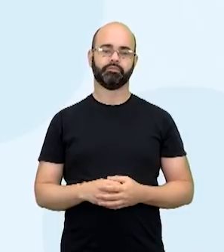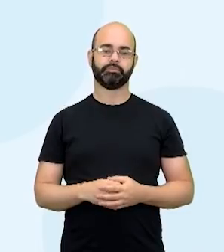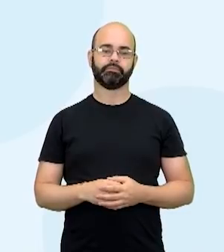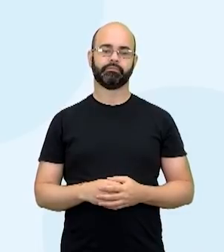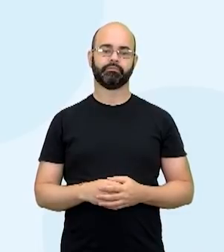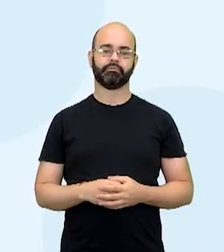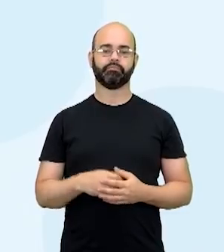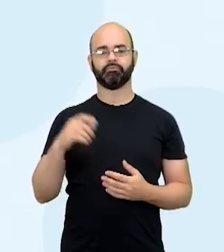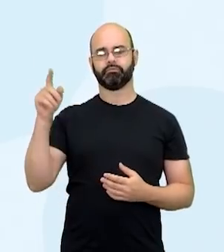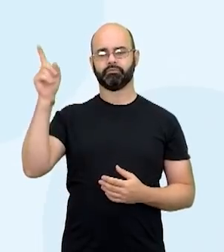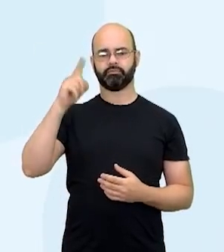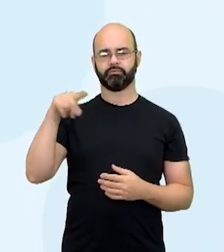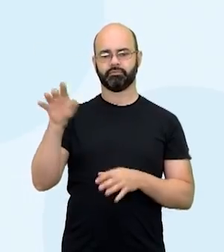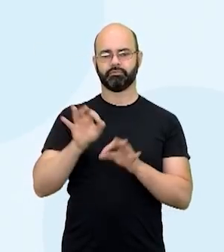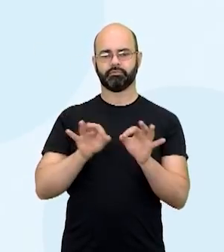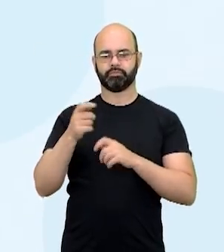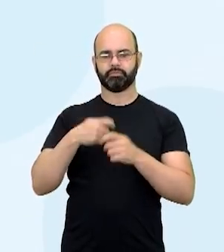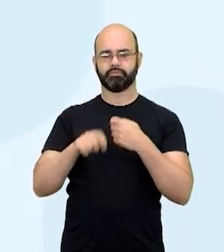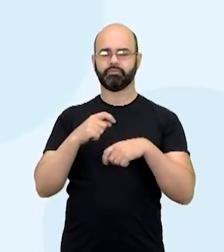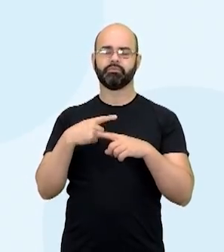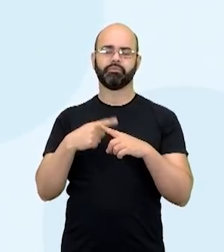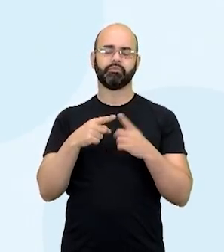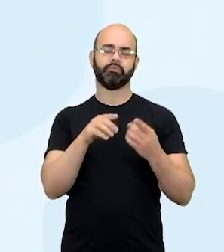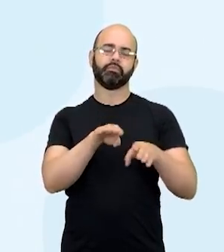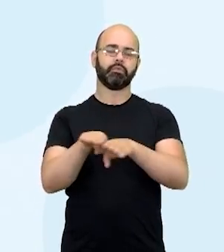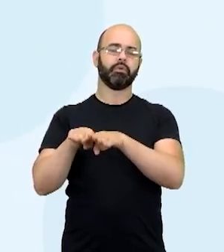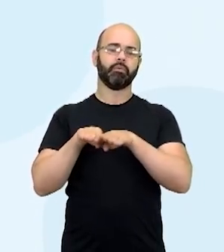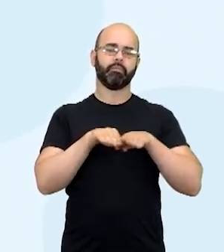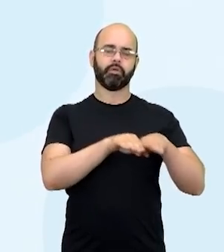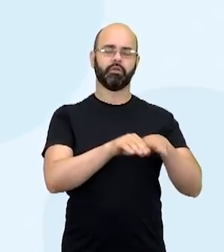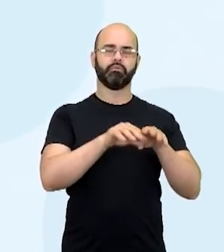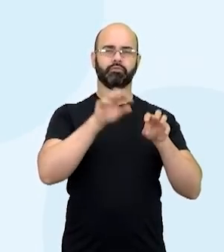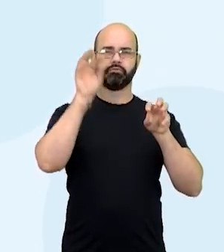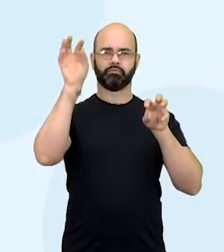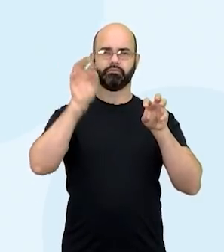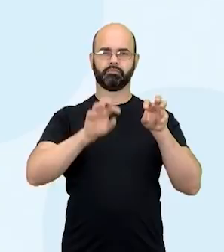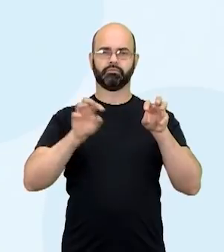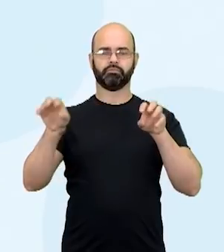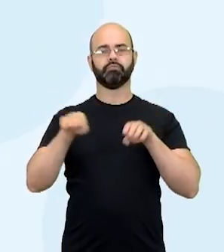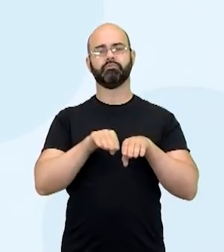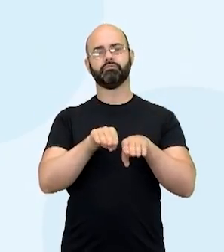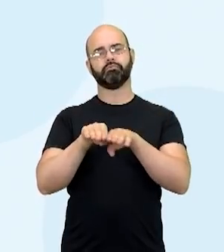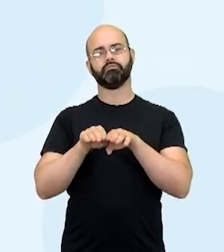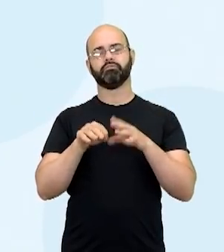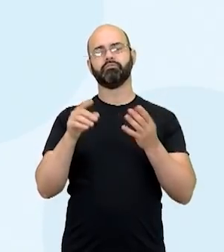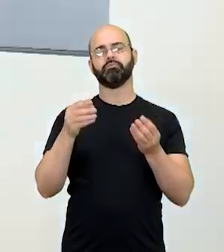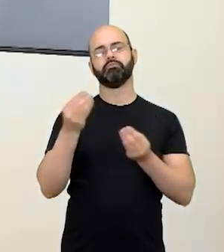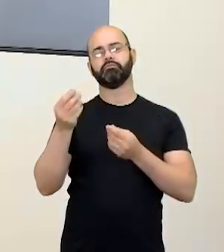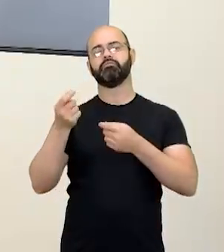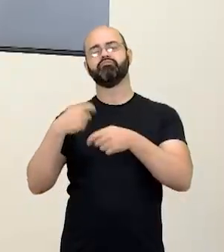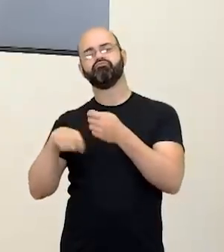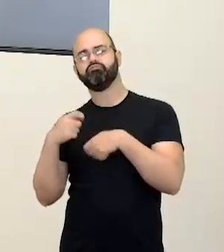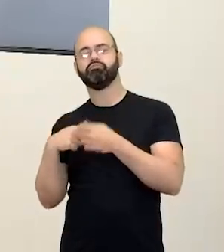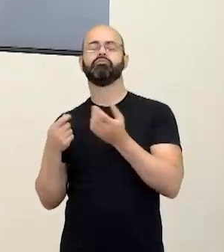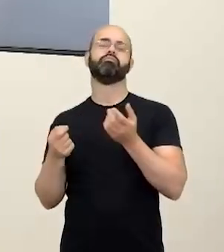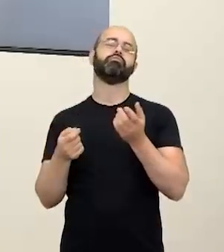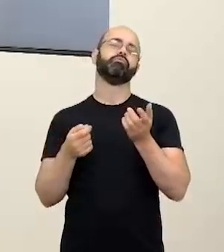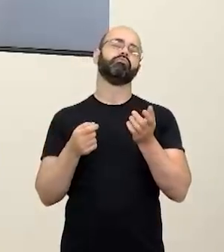têm o intuito de padronizar, né, uma polarização, né, dessas questões aí